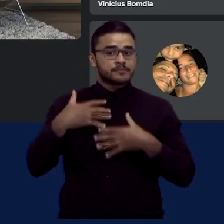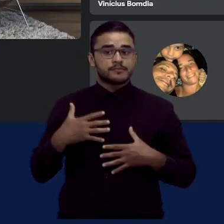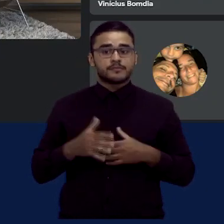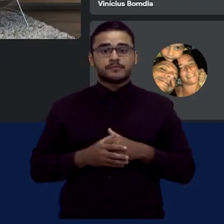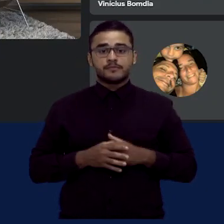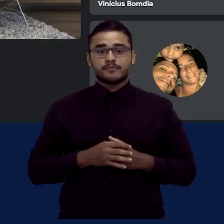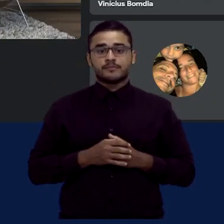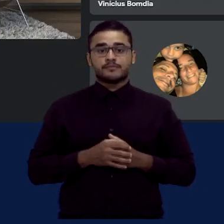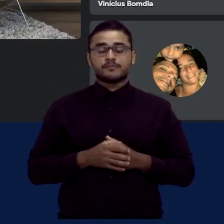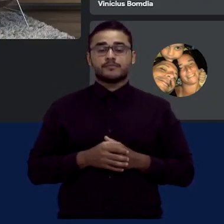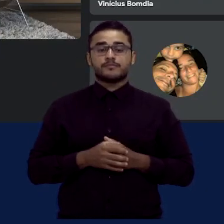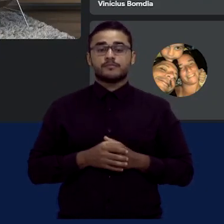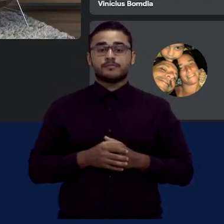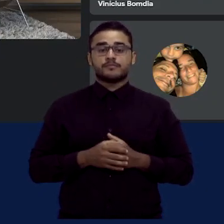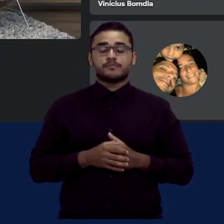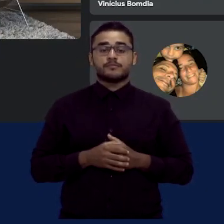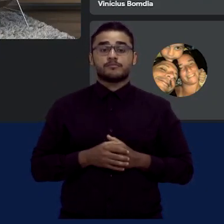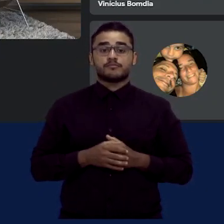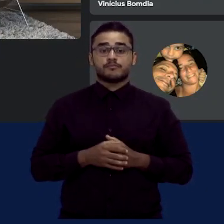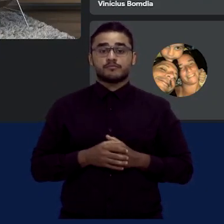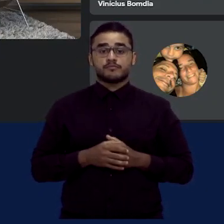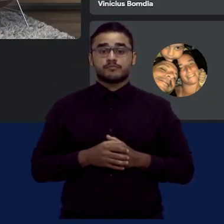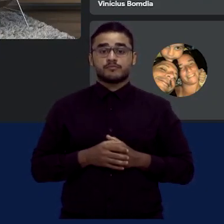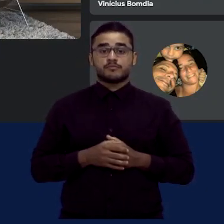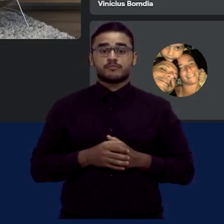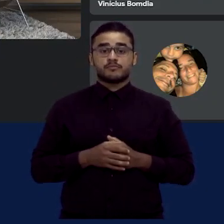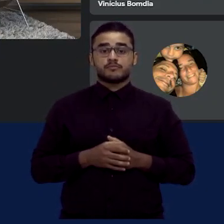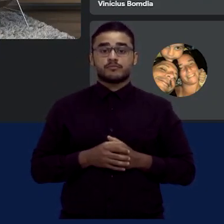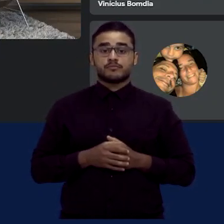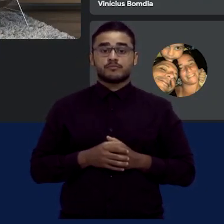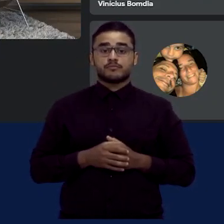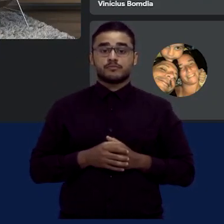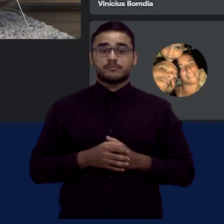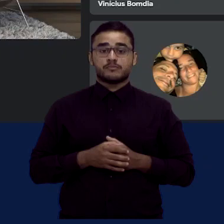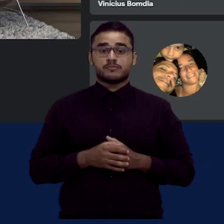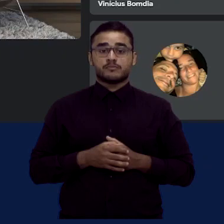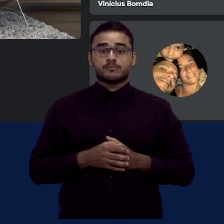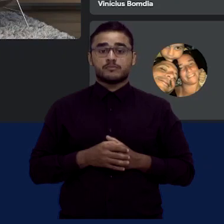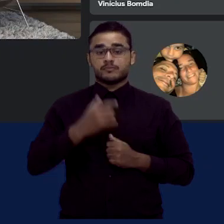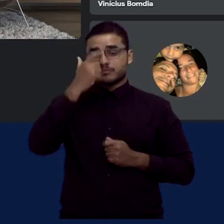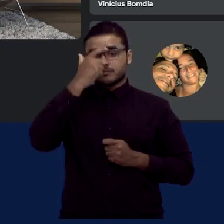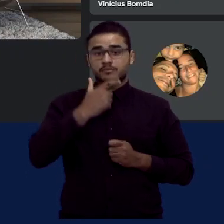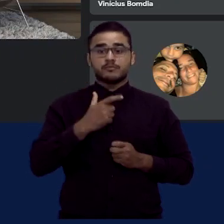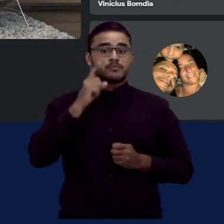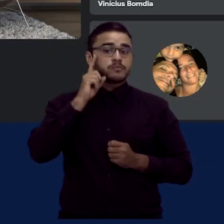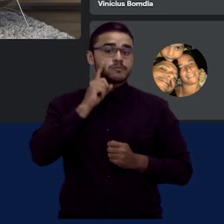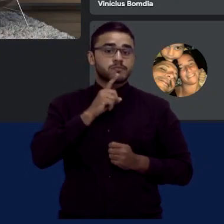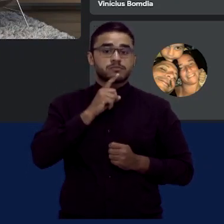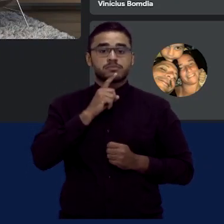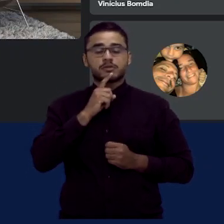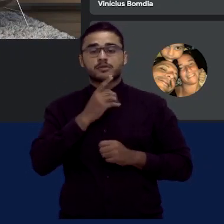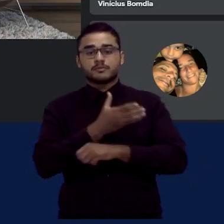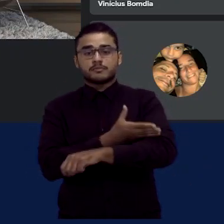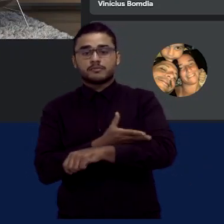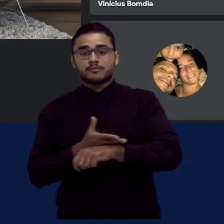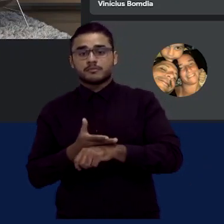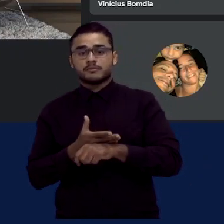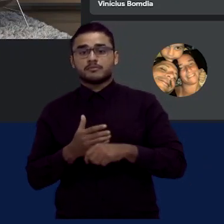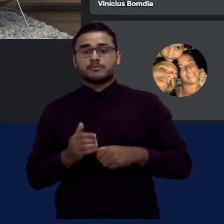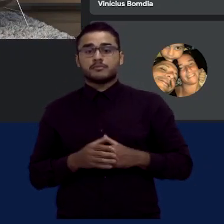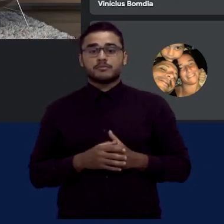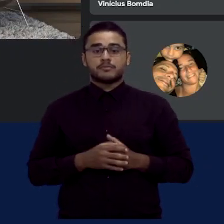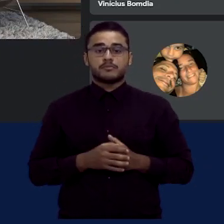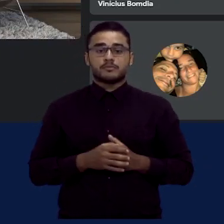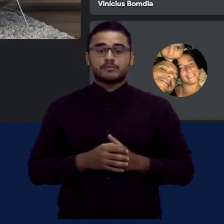me descrever, né? Eu sou o que se chama no brasileiro pardo, não sou nem branco, nem